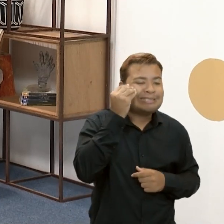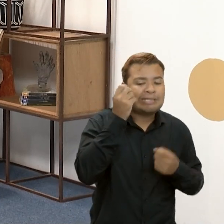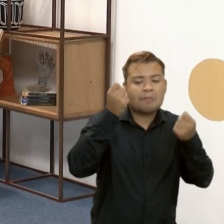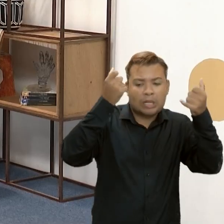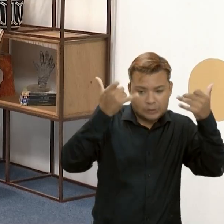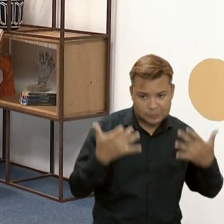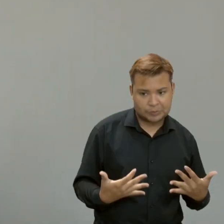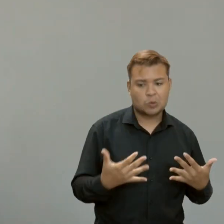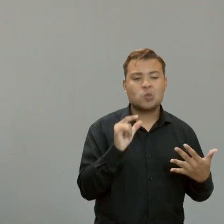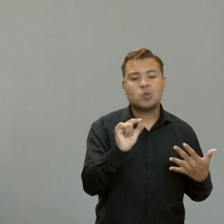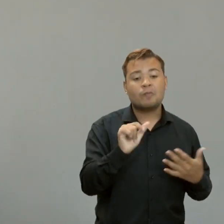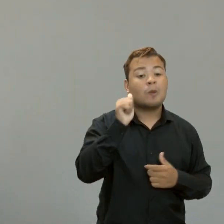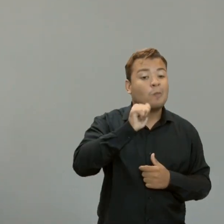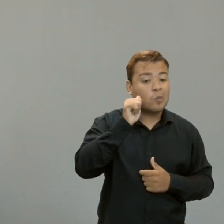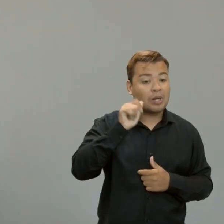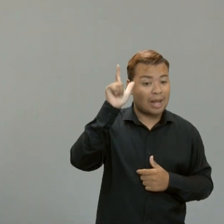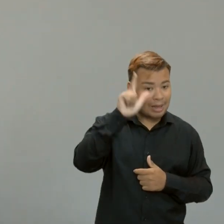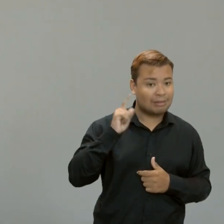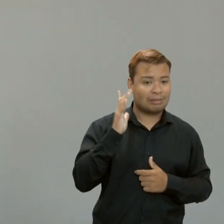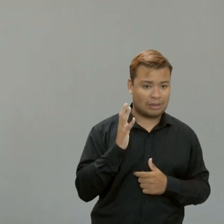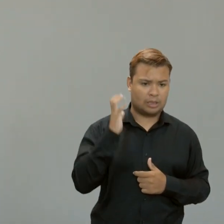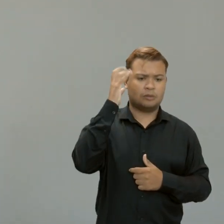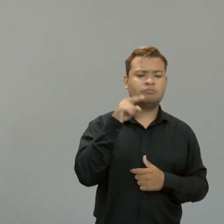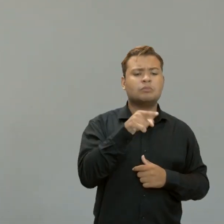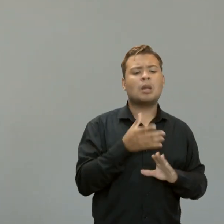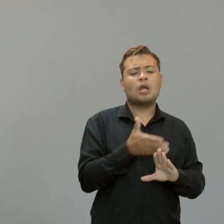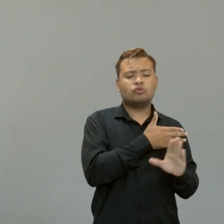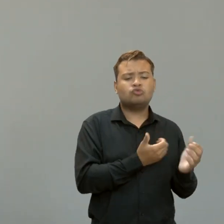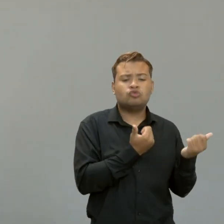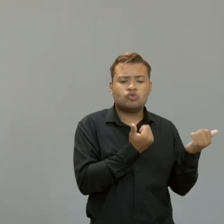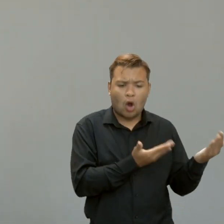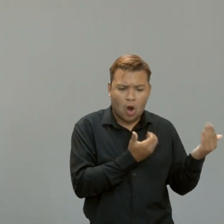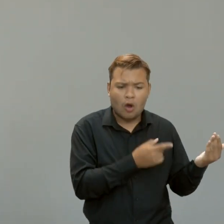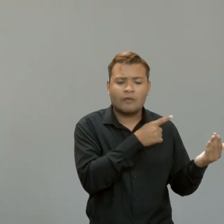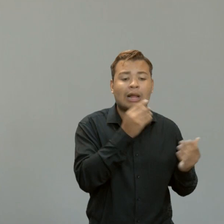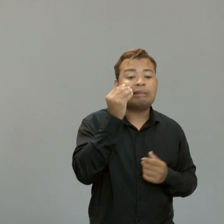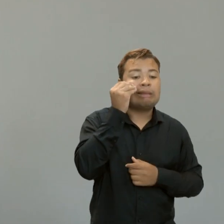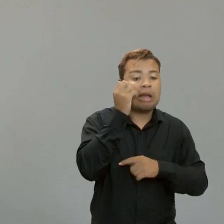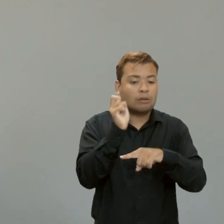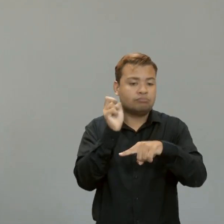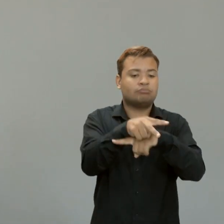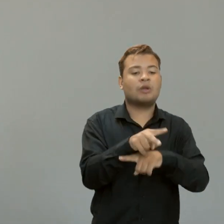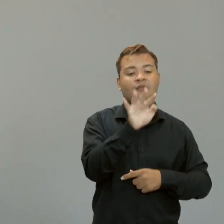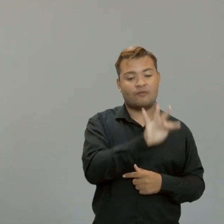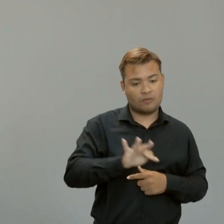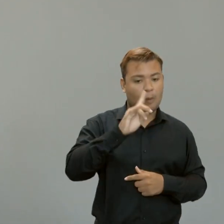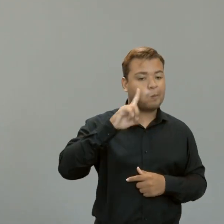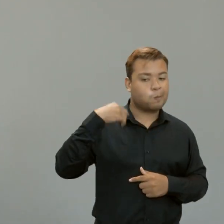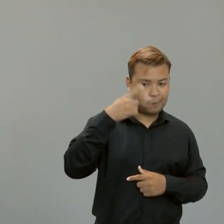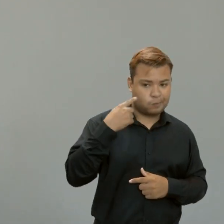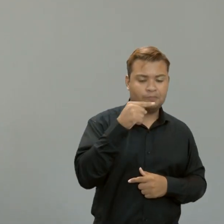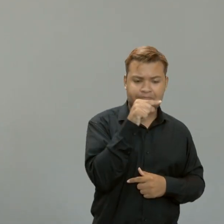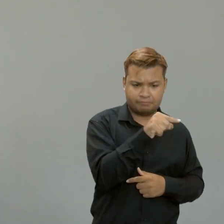era exatamente isso. O Leodegária tentou ainda na sua juventude entrar para a Faculdade de Direito, que existia,